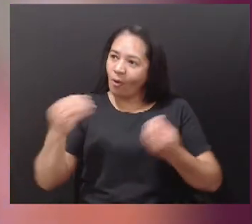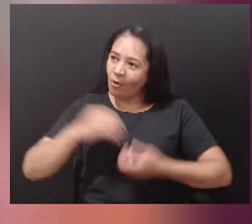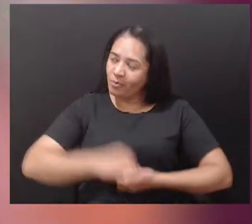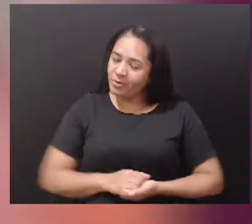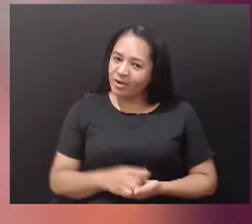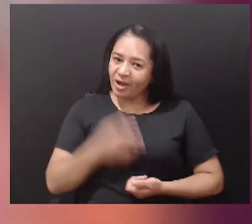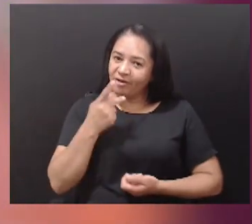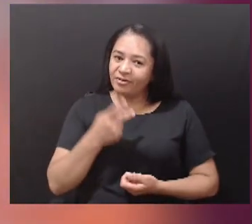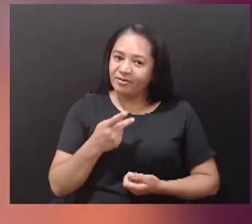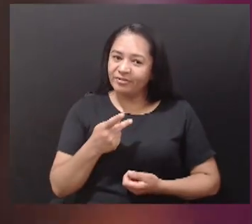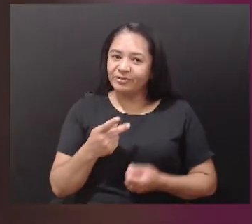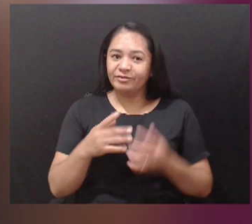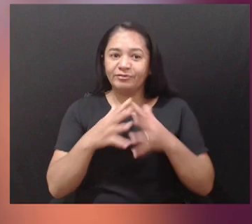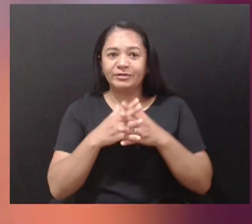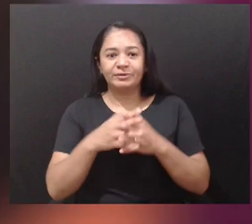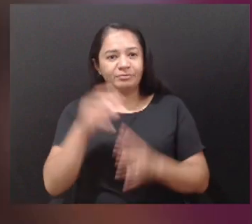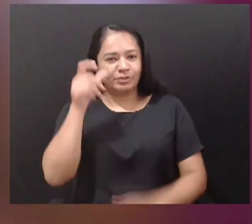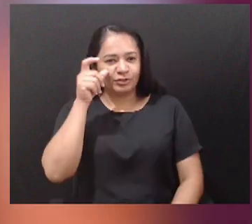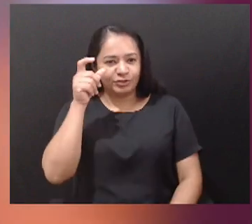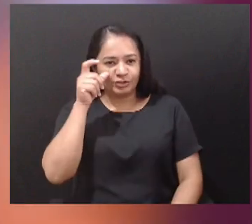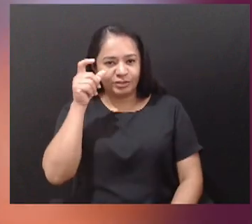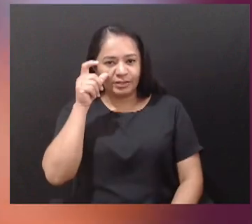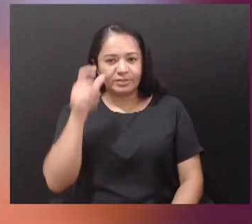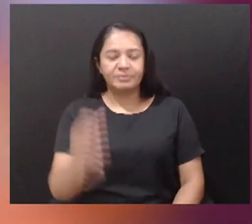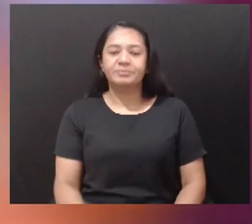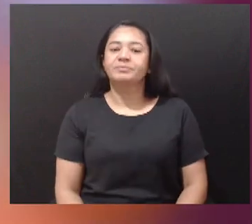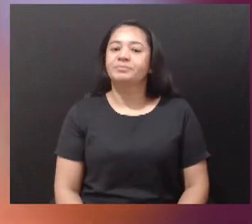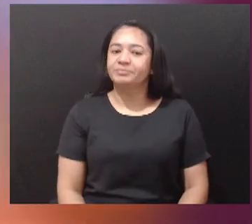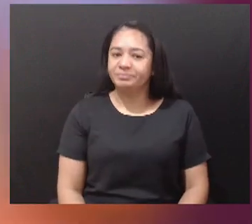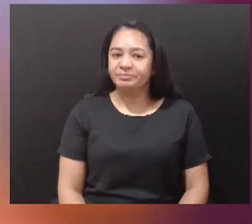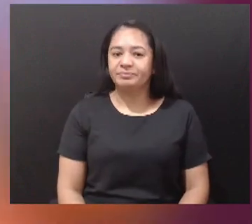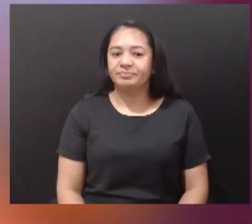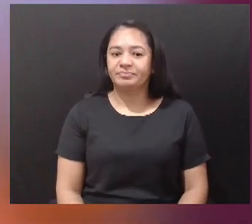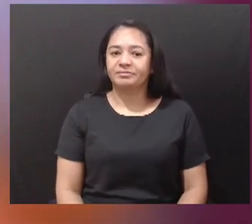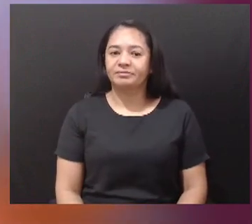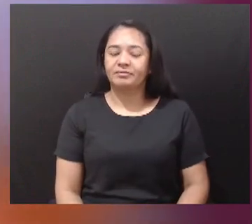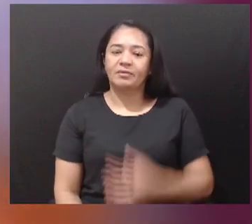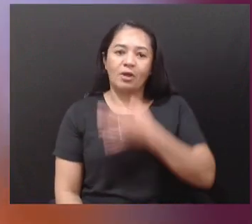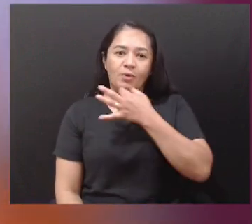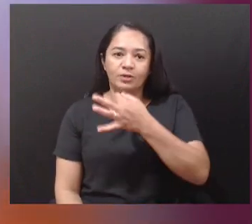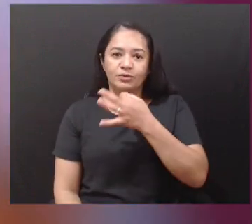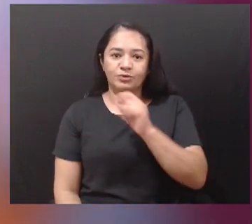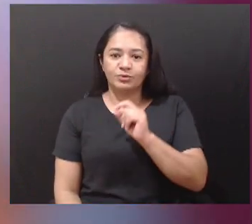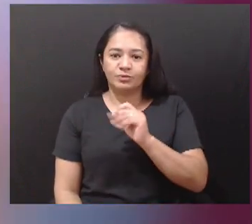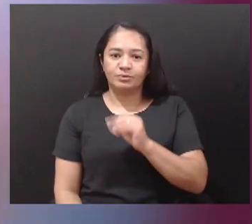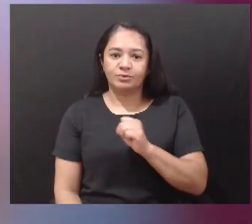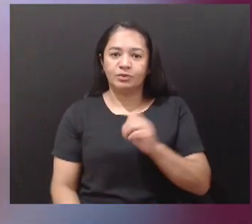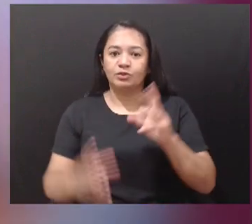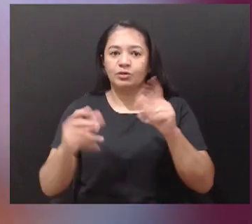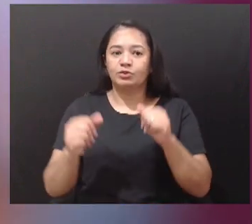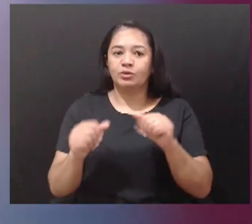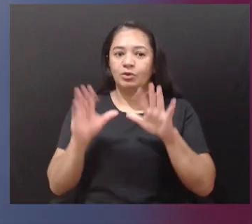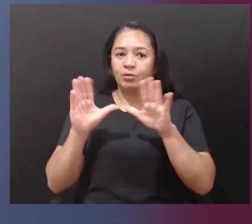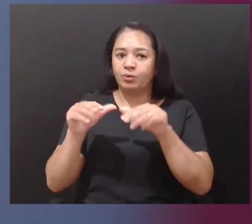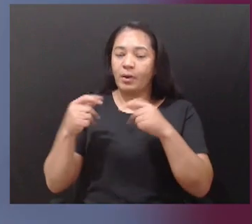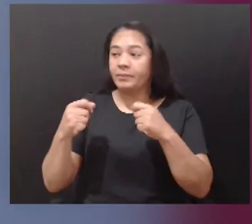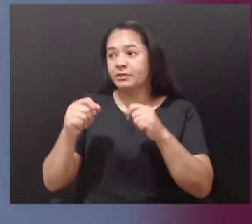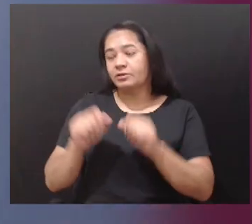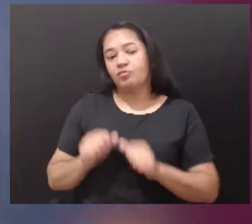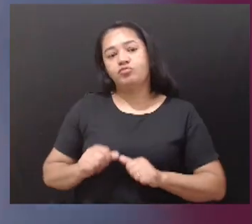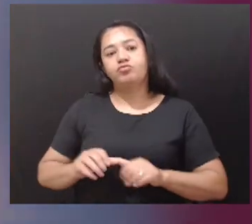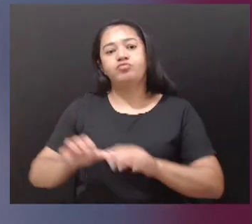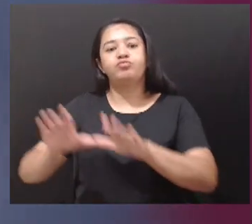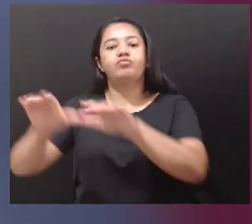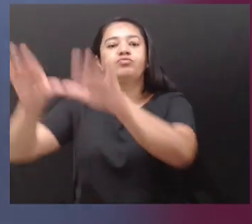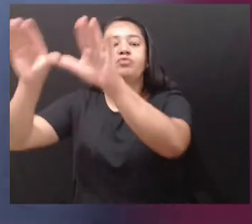de interesse, rolou um conflito de interesses. E eu acho assim que todo passarinho que cresce precisa voar, e foi